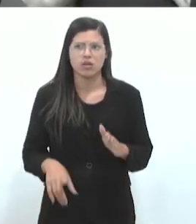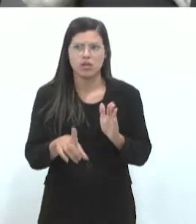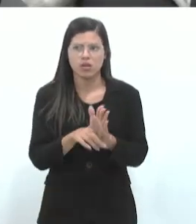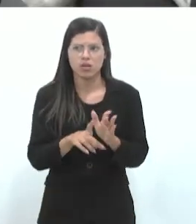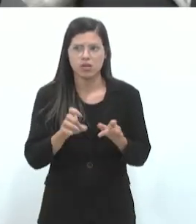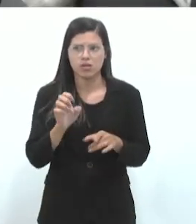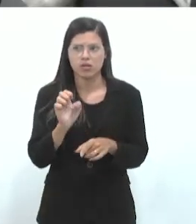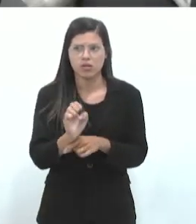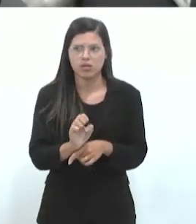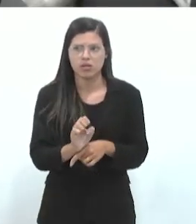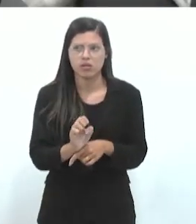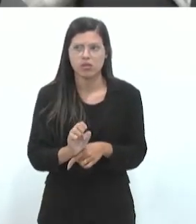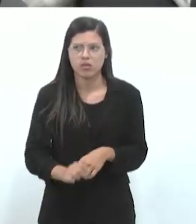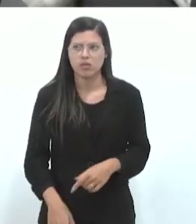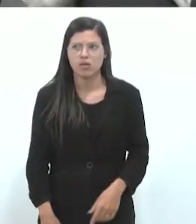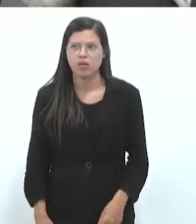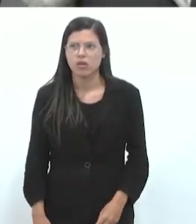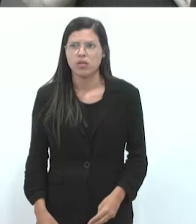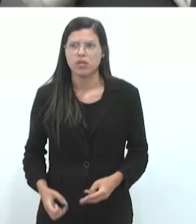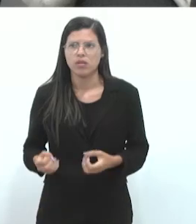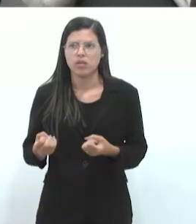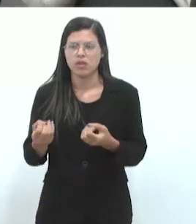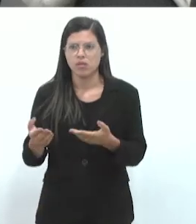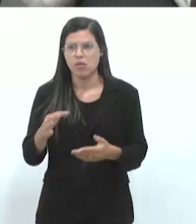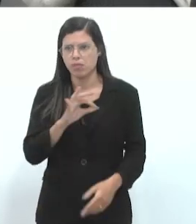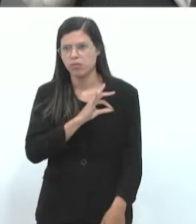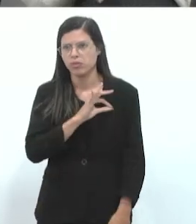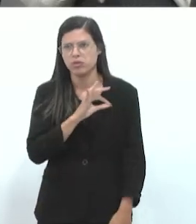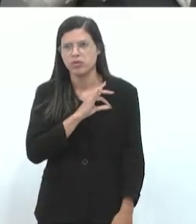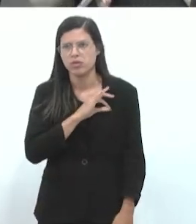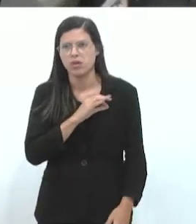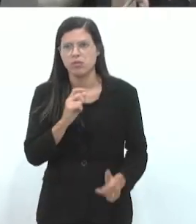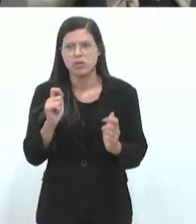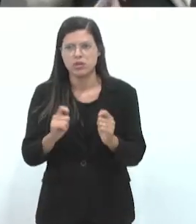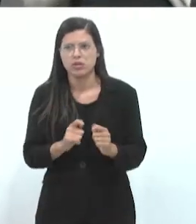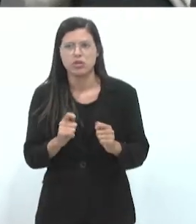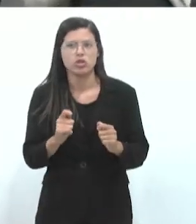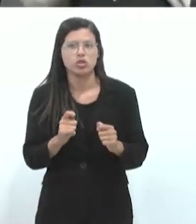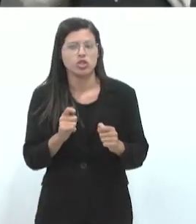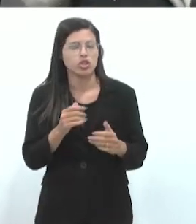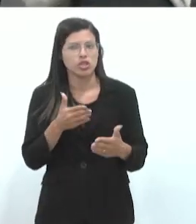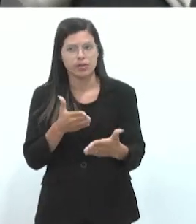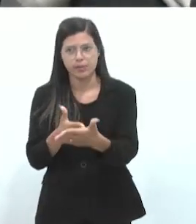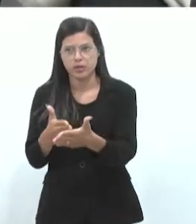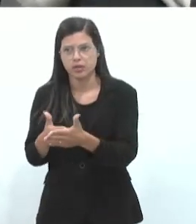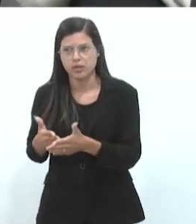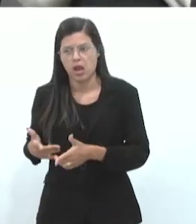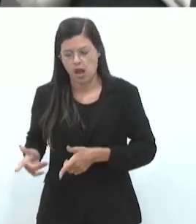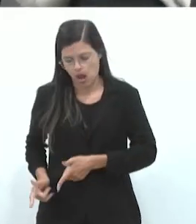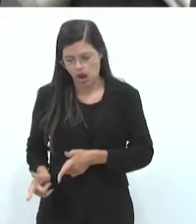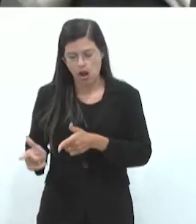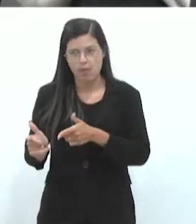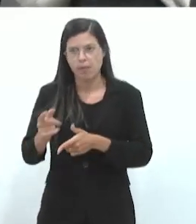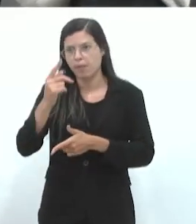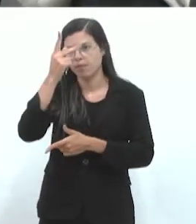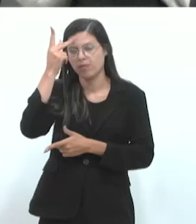Dava à autoridade policial a possibilidade de restringir a posse de armas para pessoas